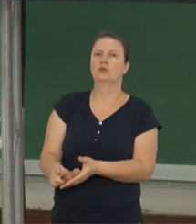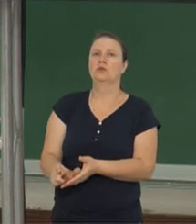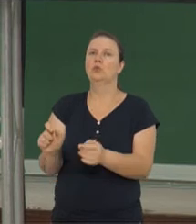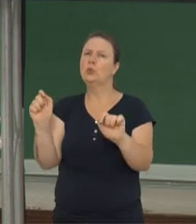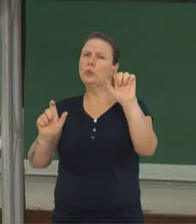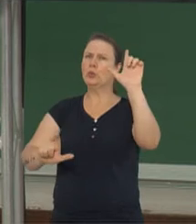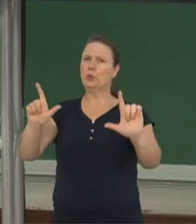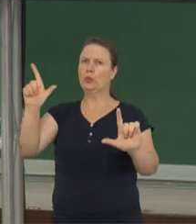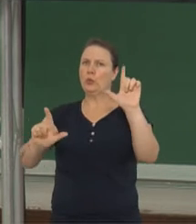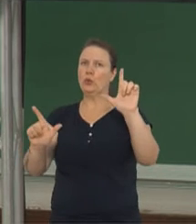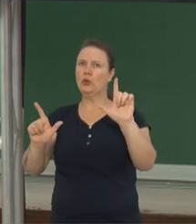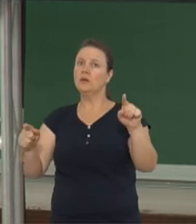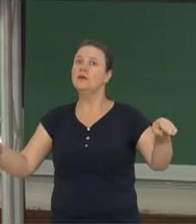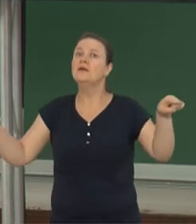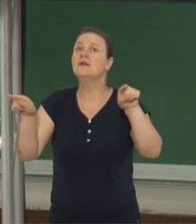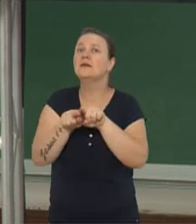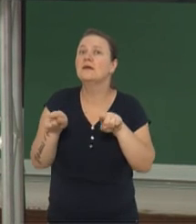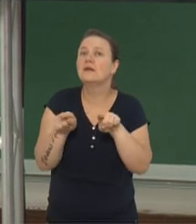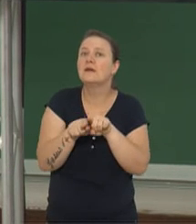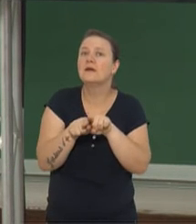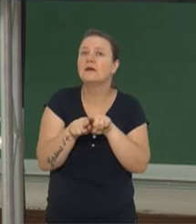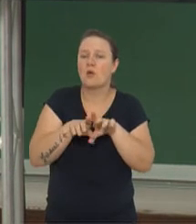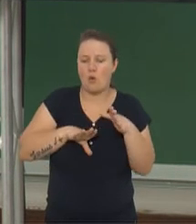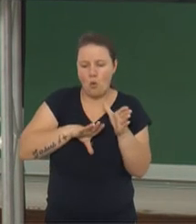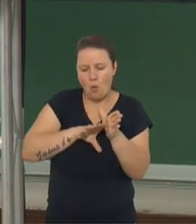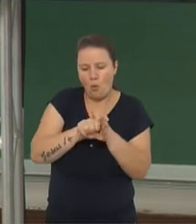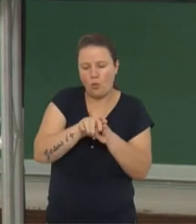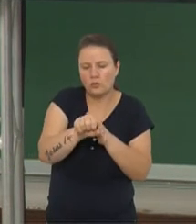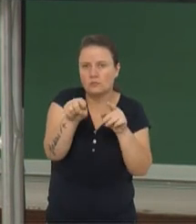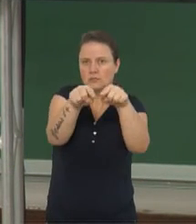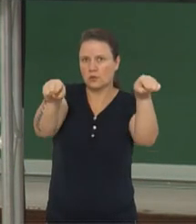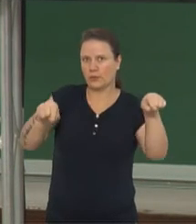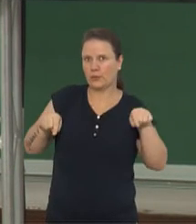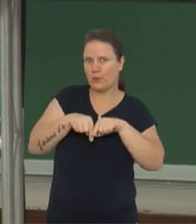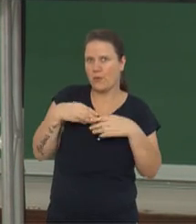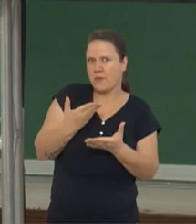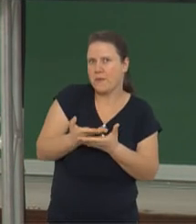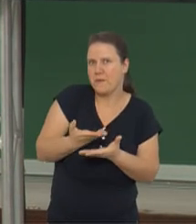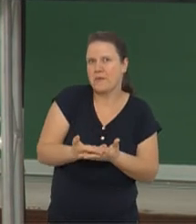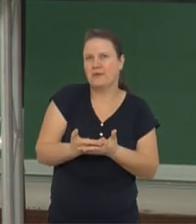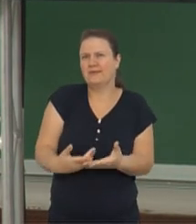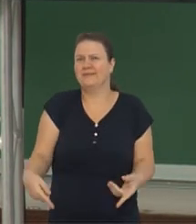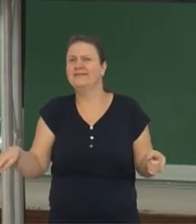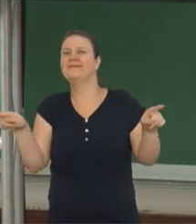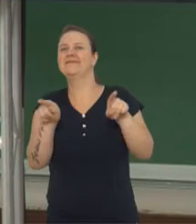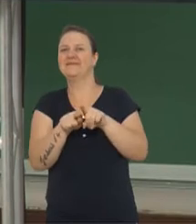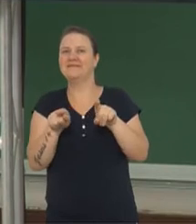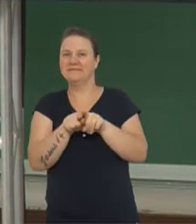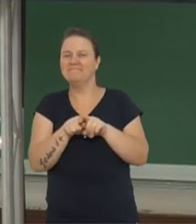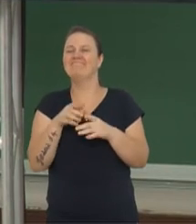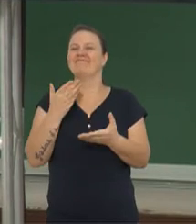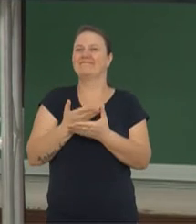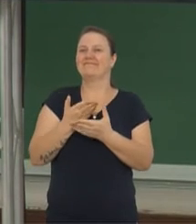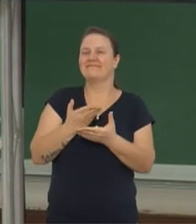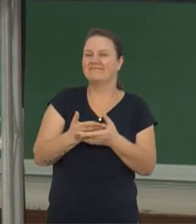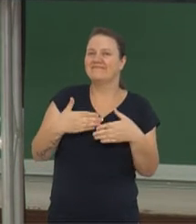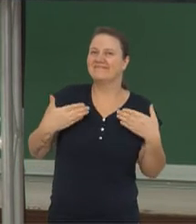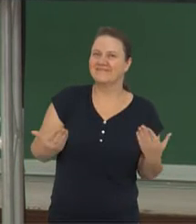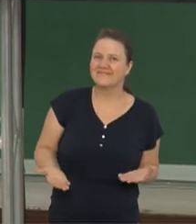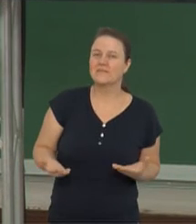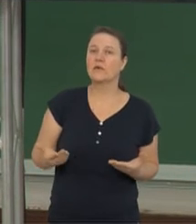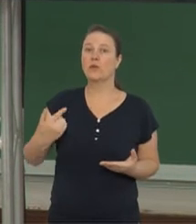e incluso accedió. Vio la tele y también accedió. Entonces,